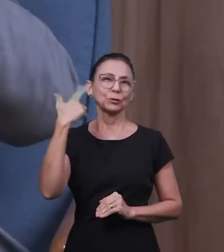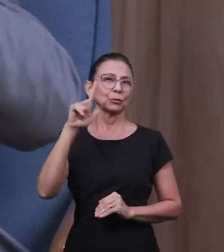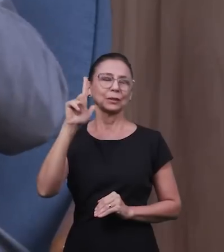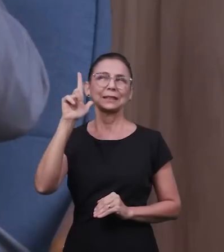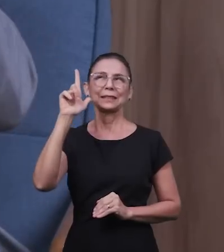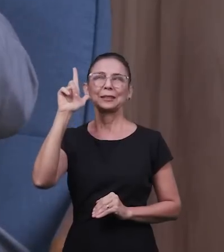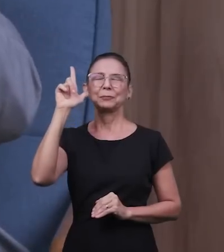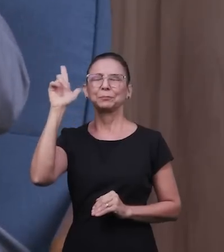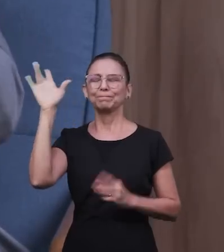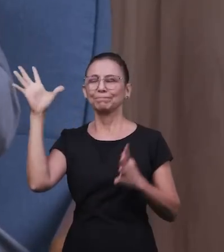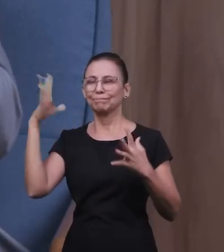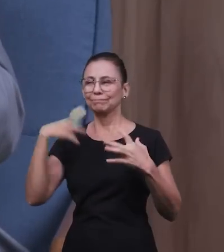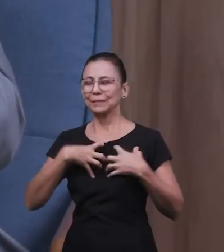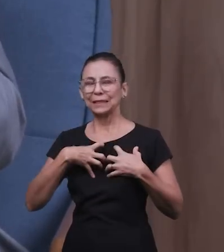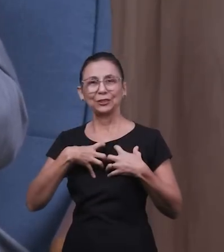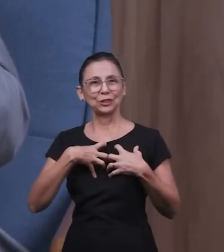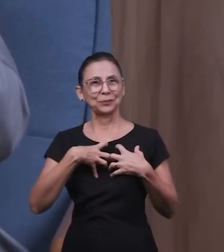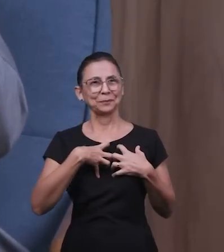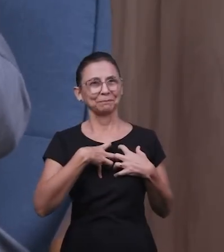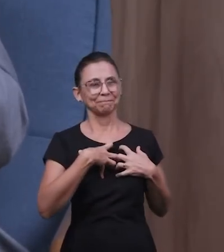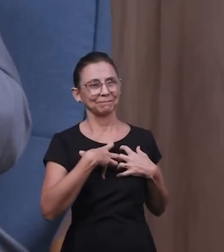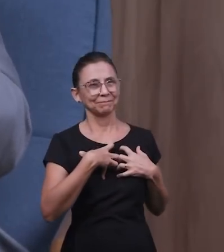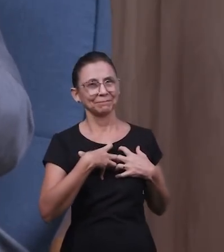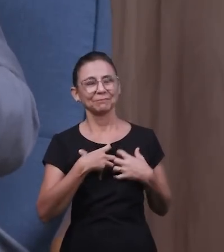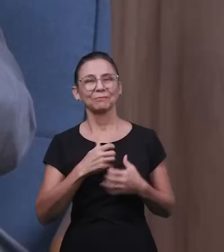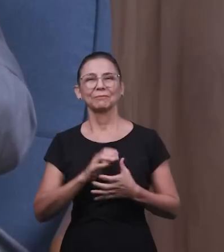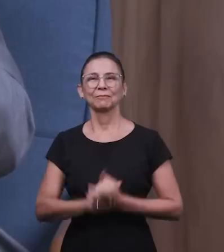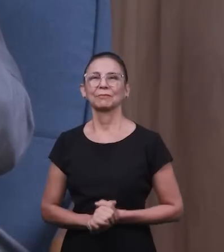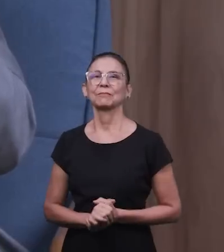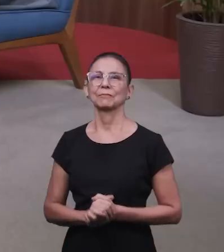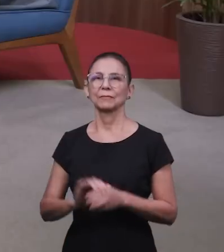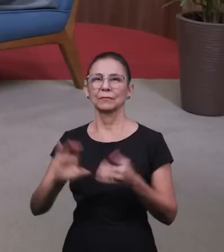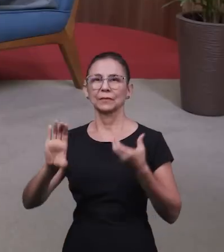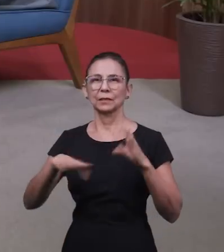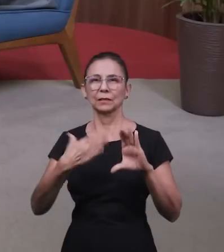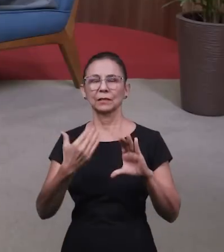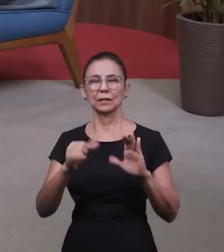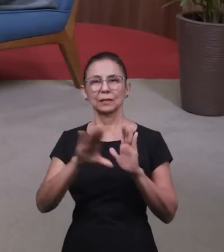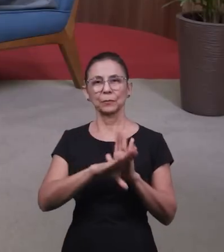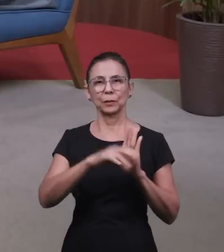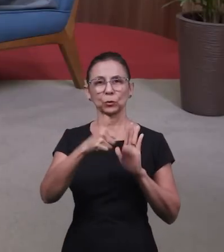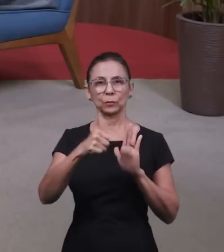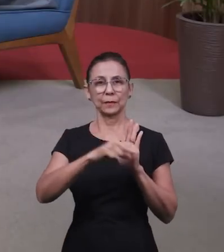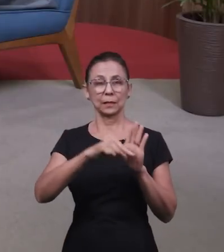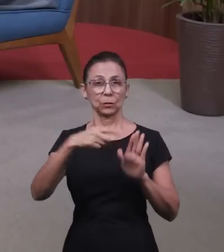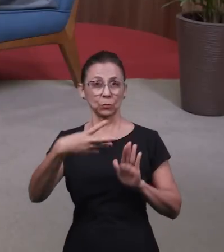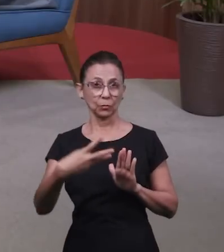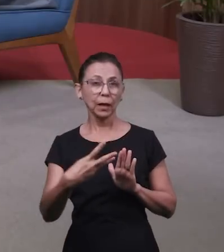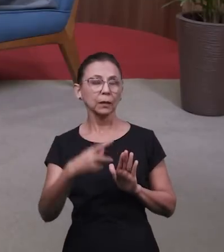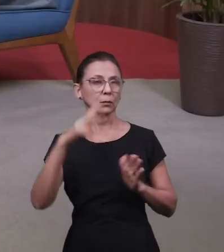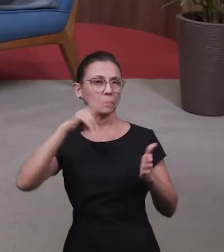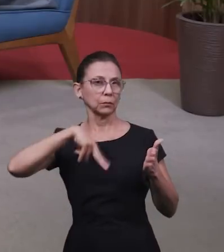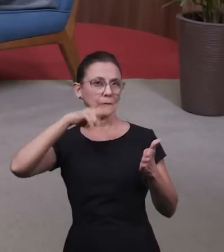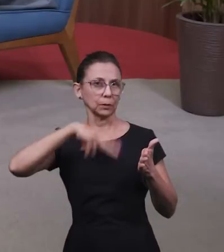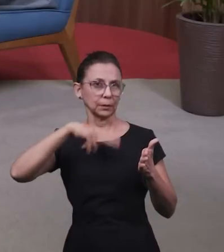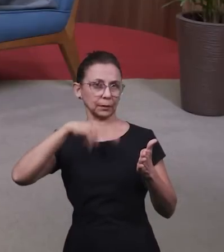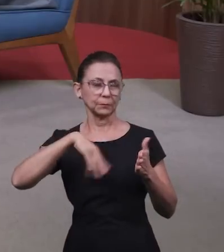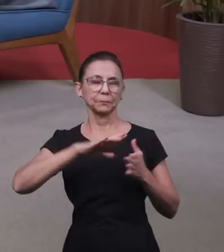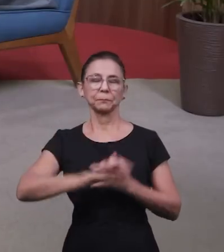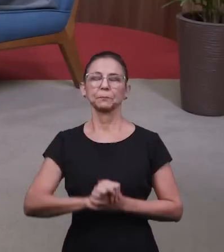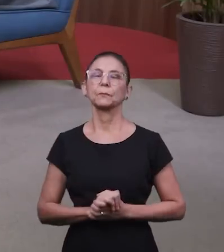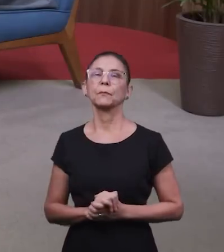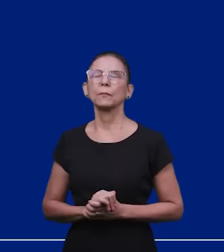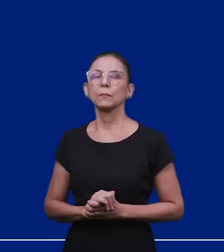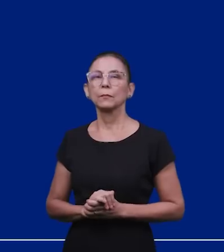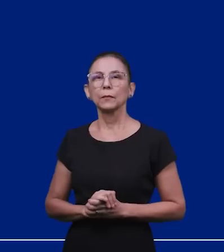de produzir ou de sentir. Eu vou ler aqui Cantares 1:4, que é o mesmo verso que nós começamos a ler aqui, mas a